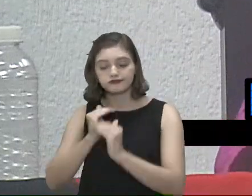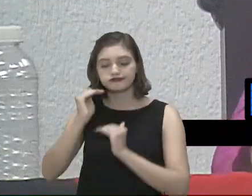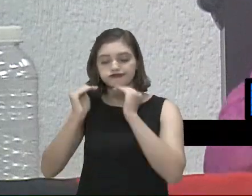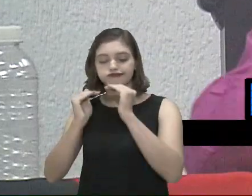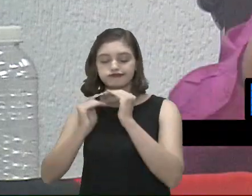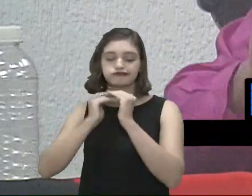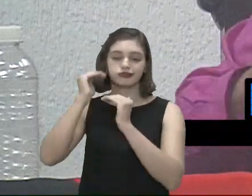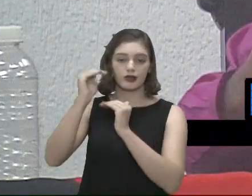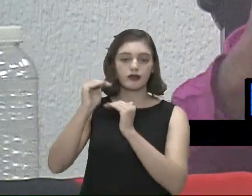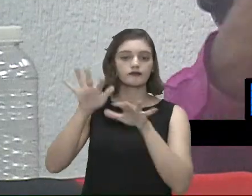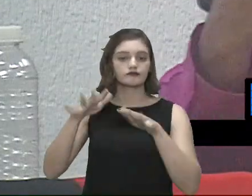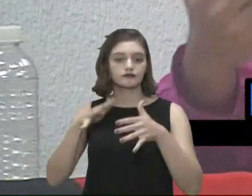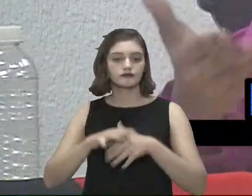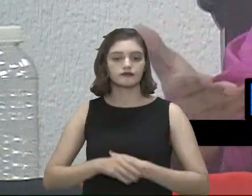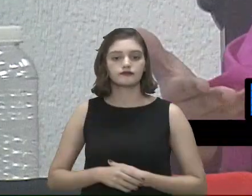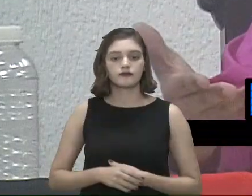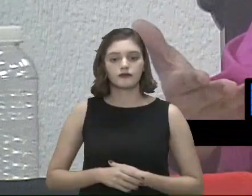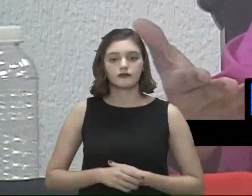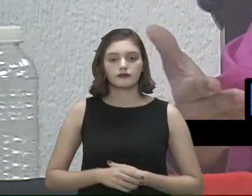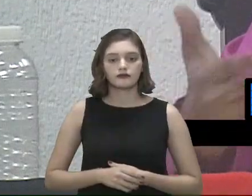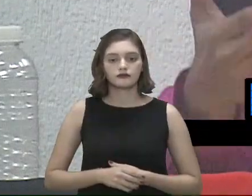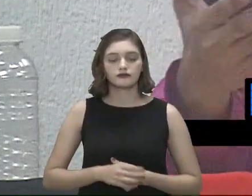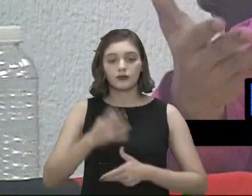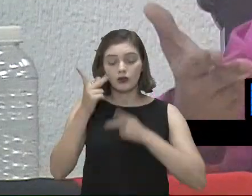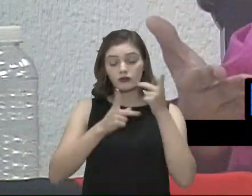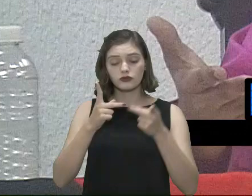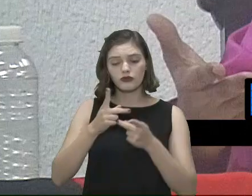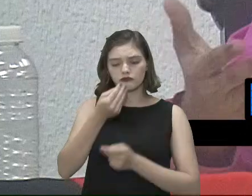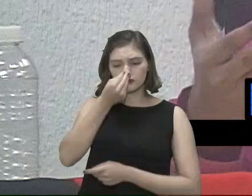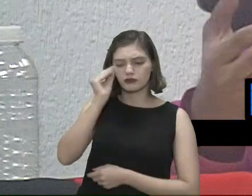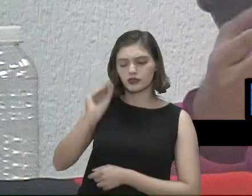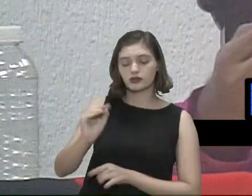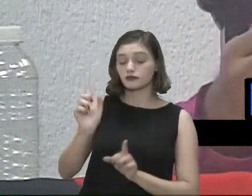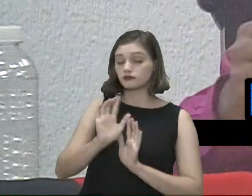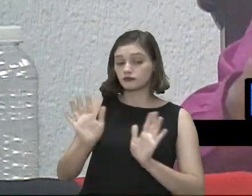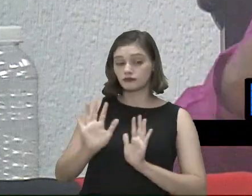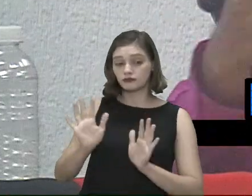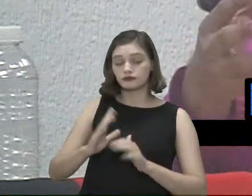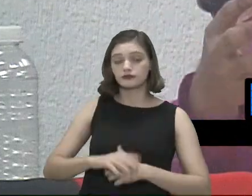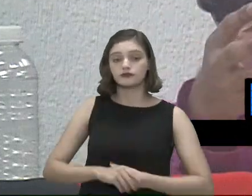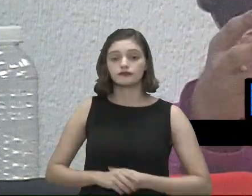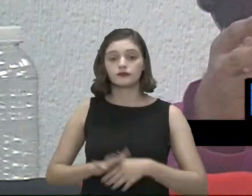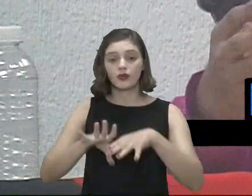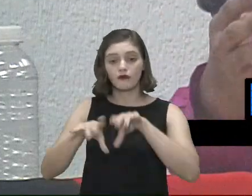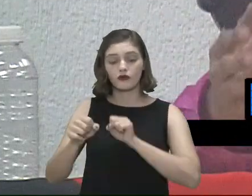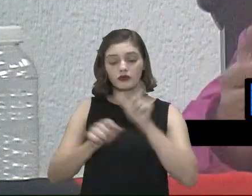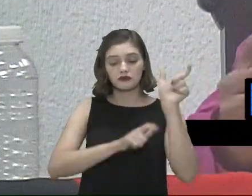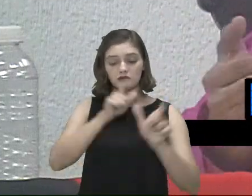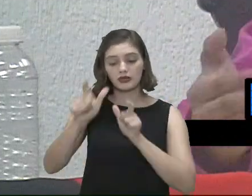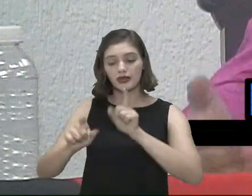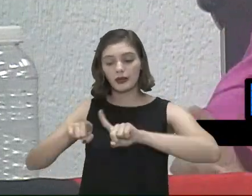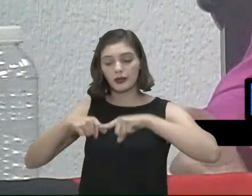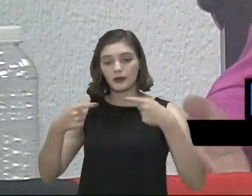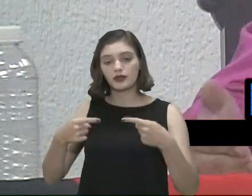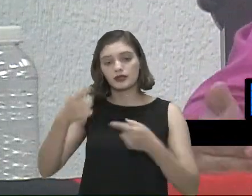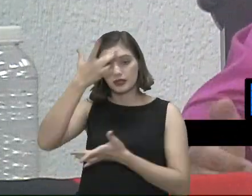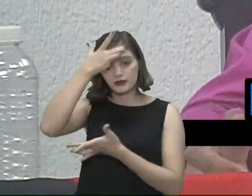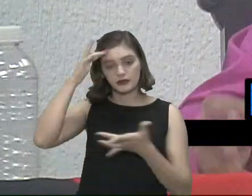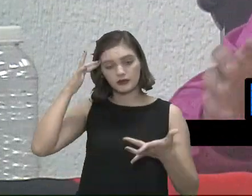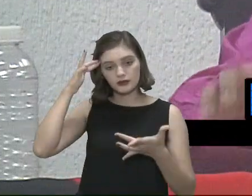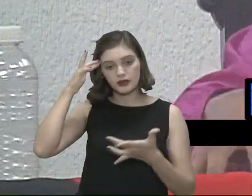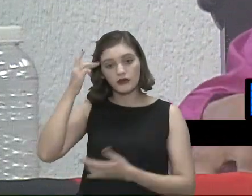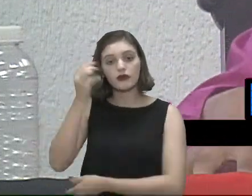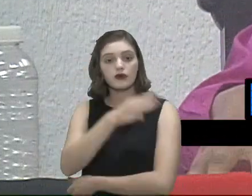Então, não, menosprezando, né, a formação de cada um, mas as pessoas de nível